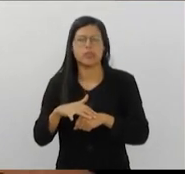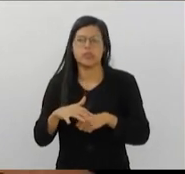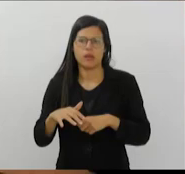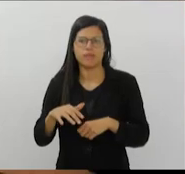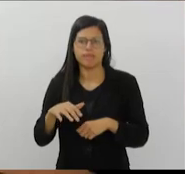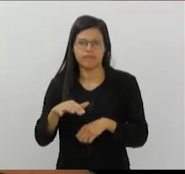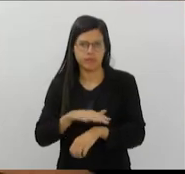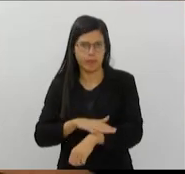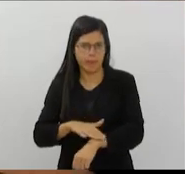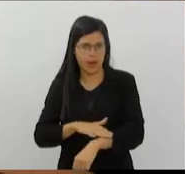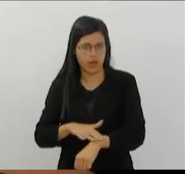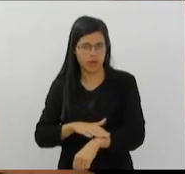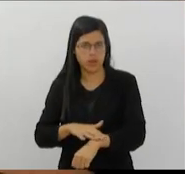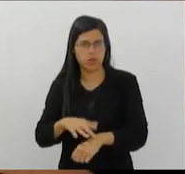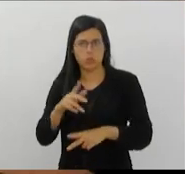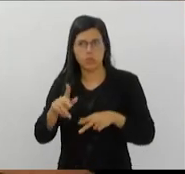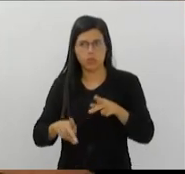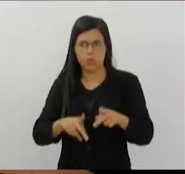pesca